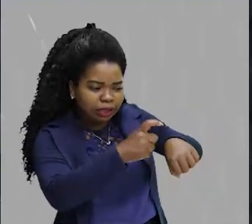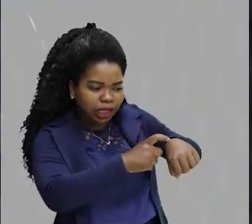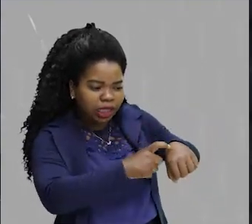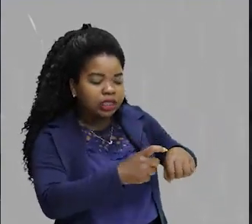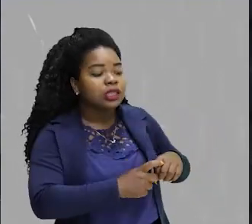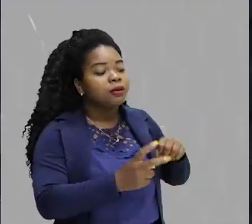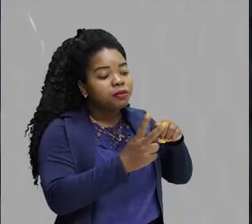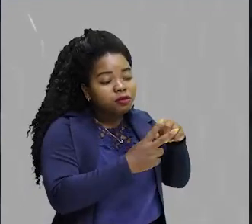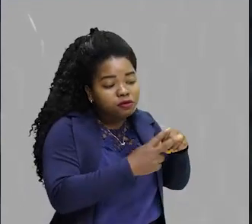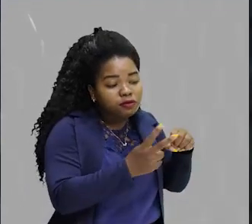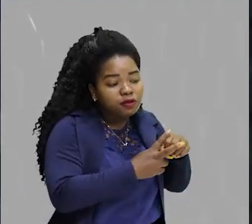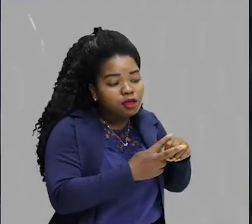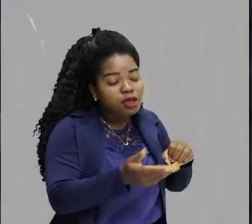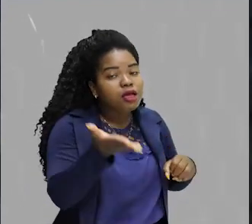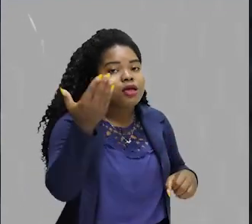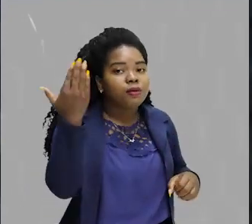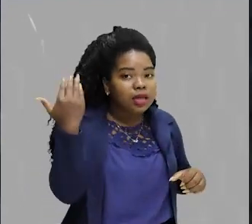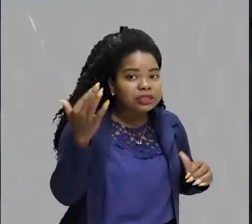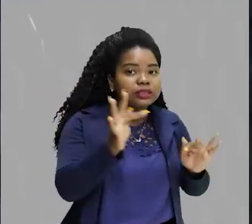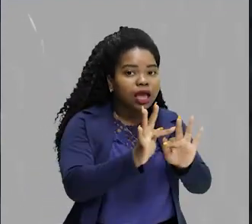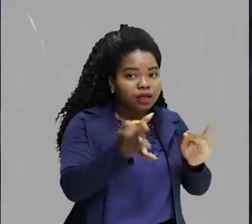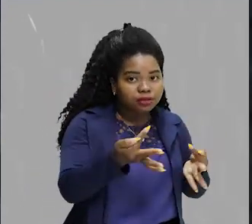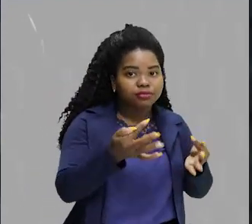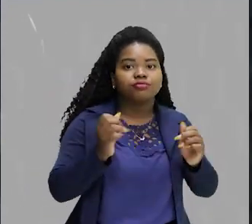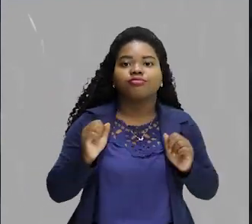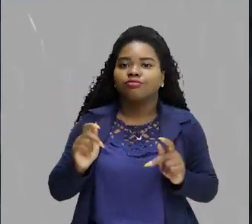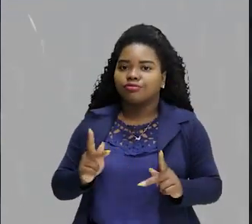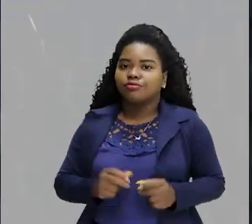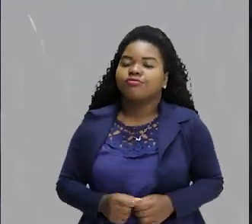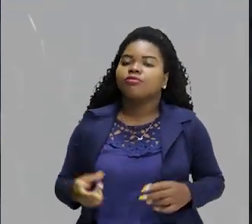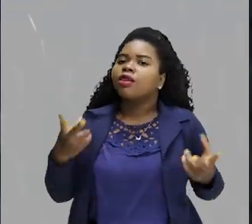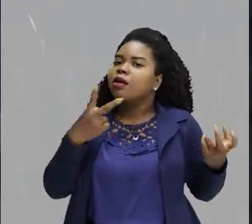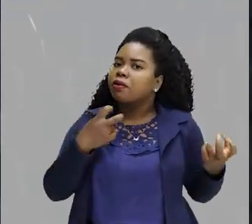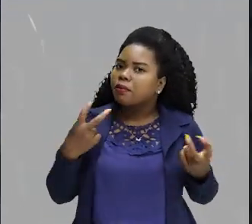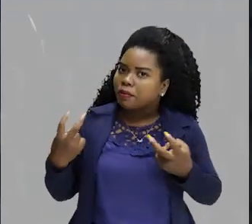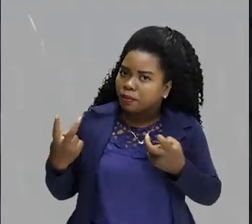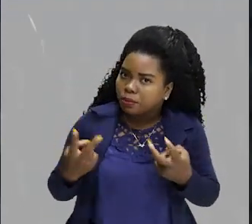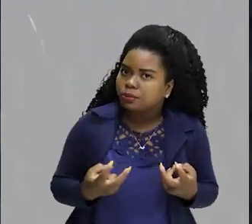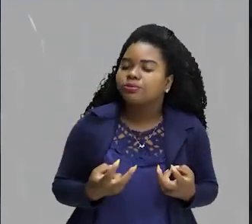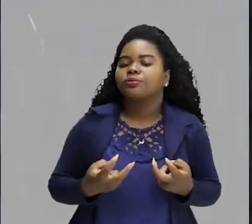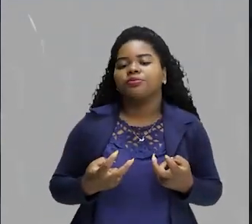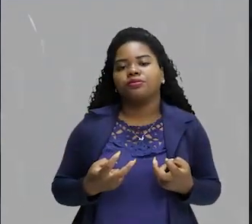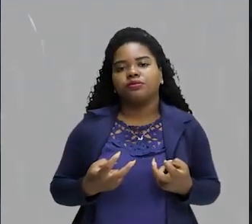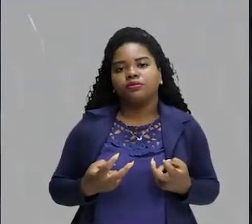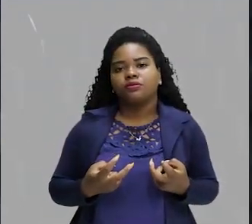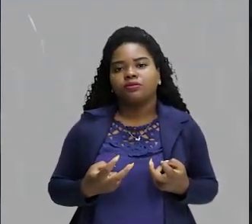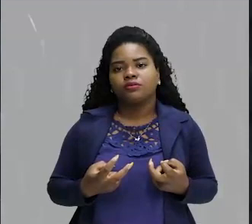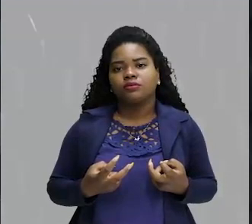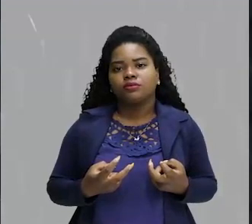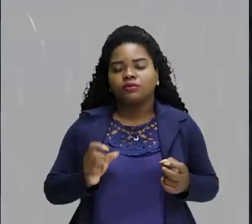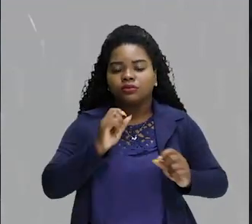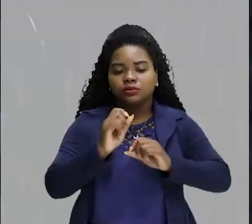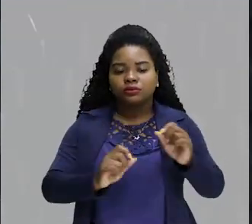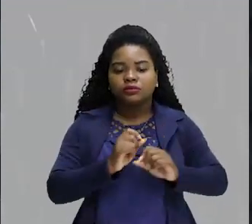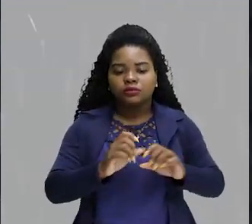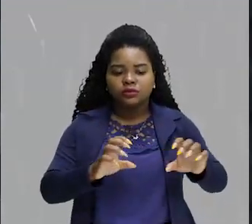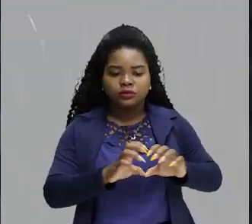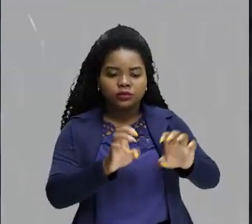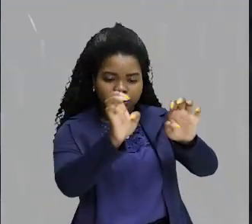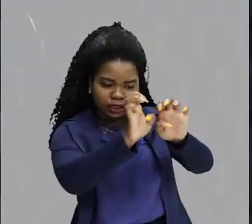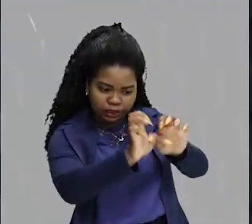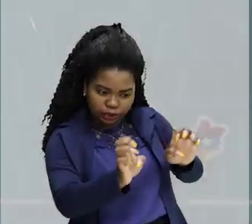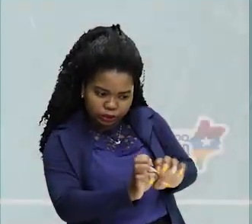verbal indica o passado simples, ok? Então, percebam que nós vamos notar nas estruturas das sentenças essas